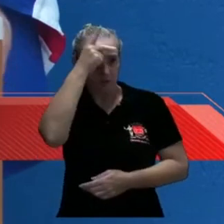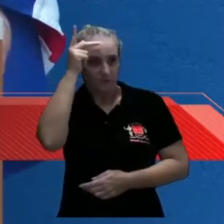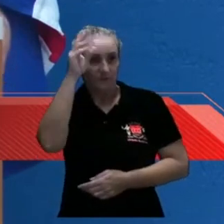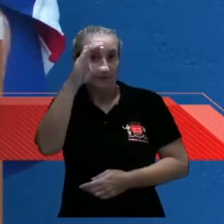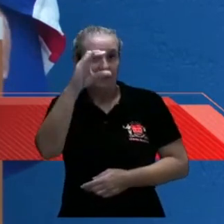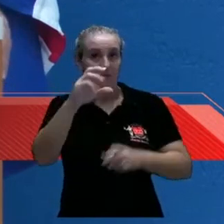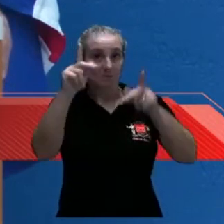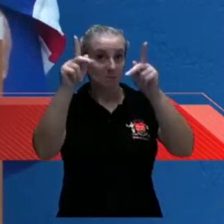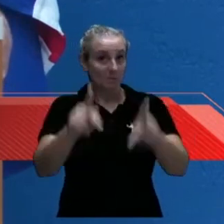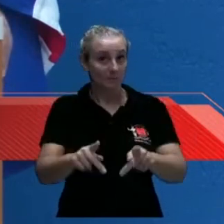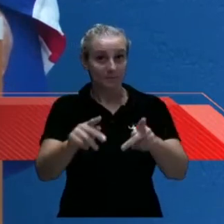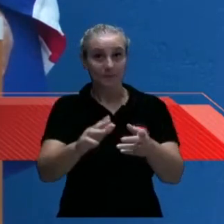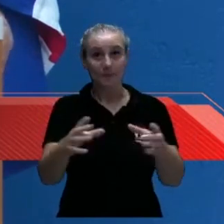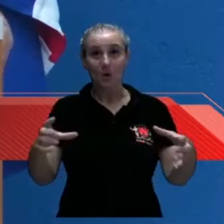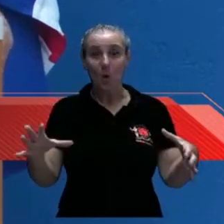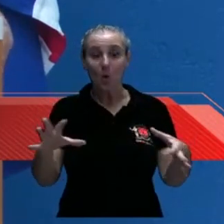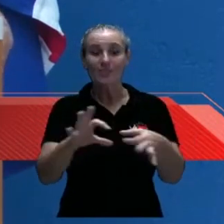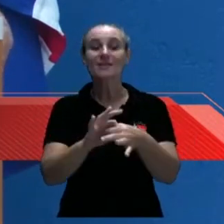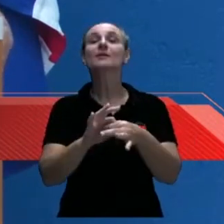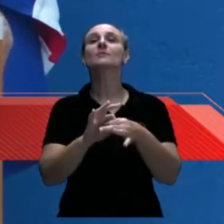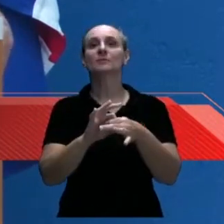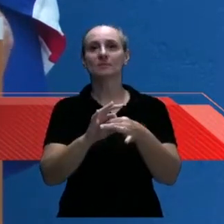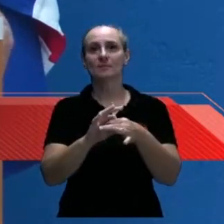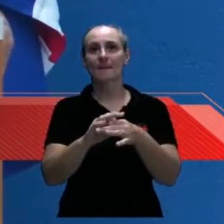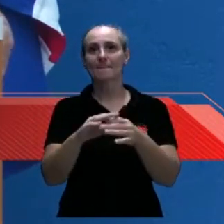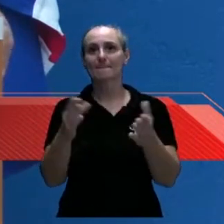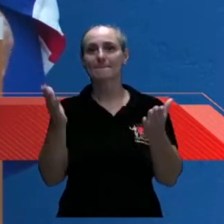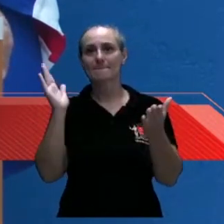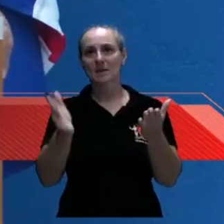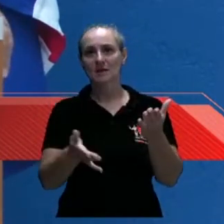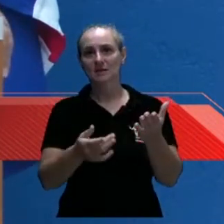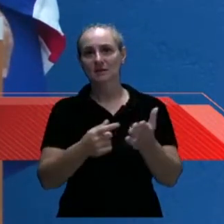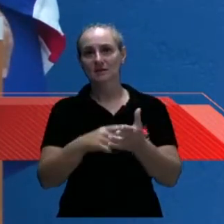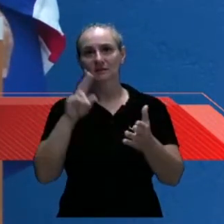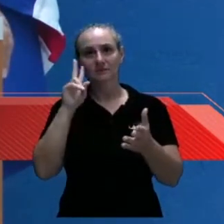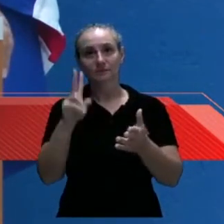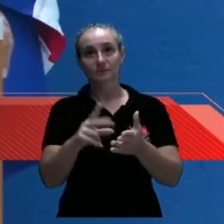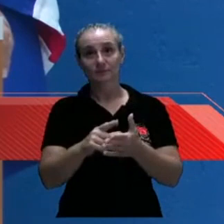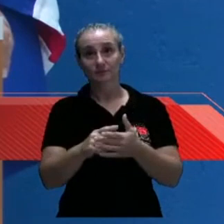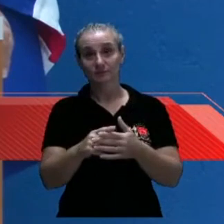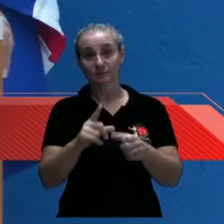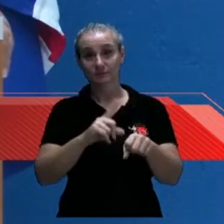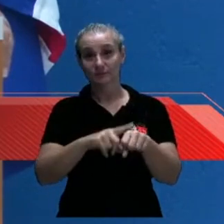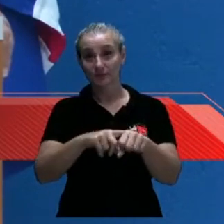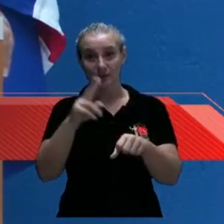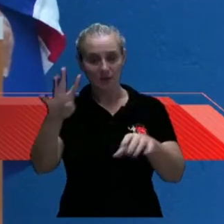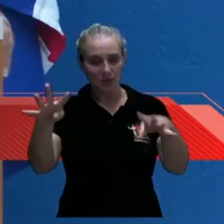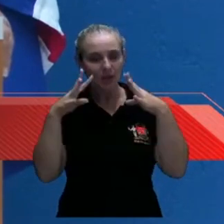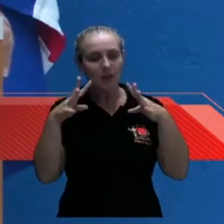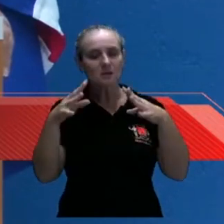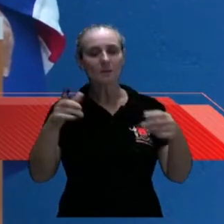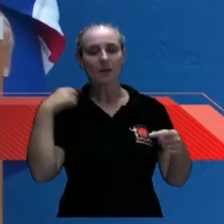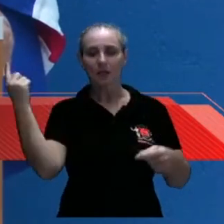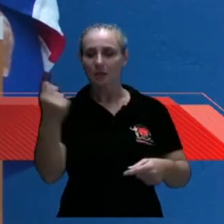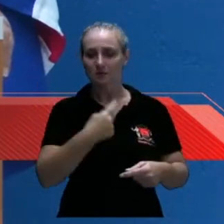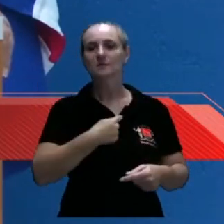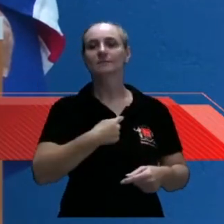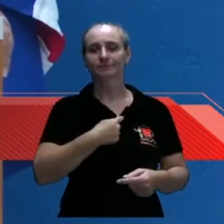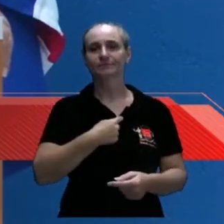fazer alguma coisa e nos unirmos para que eles nos deem a atenção